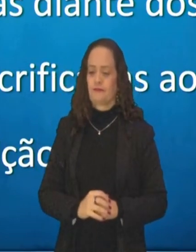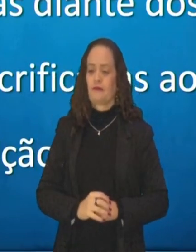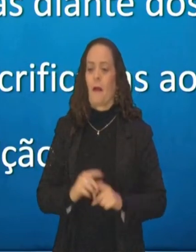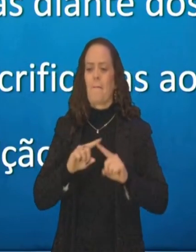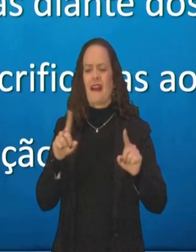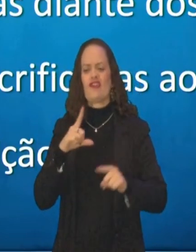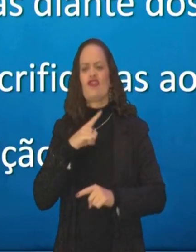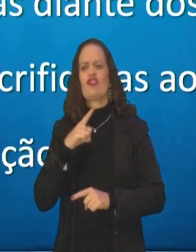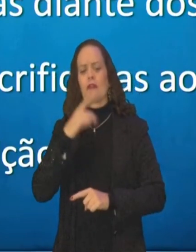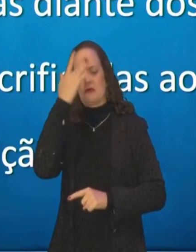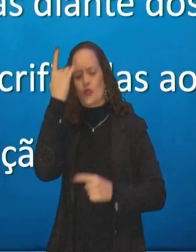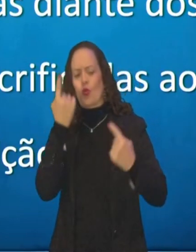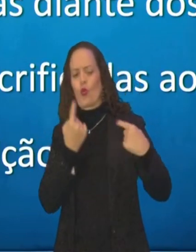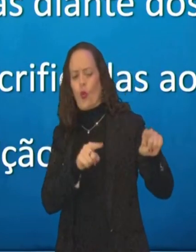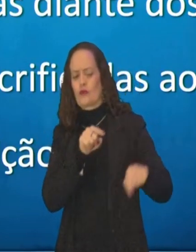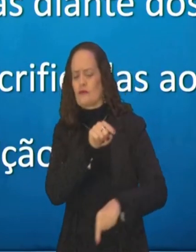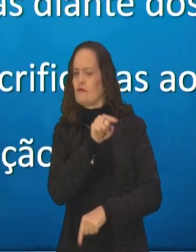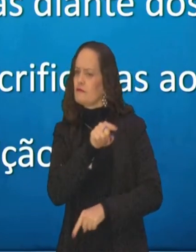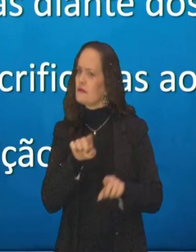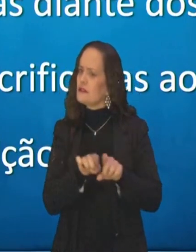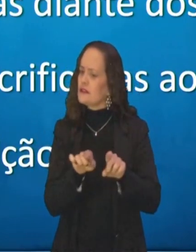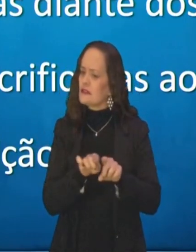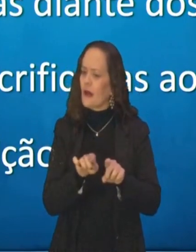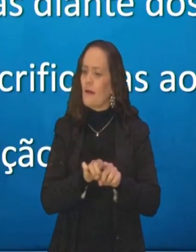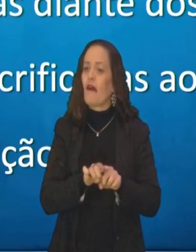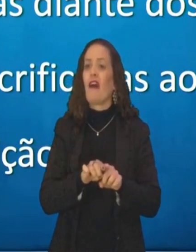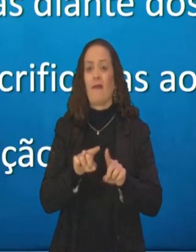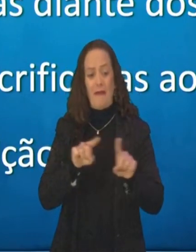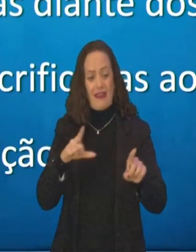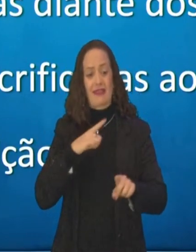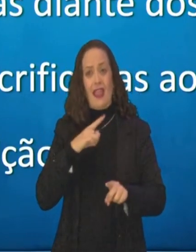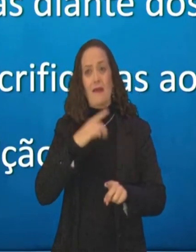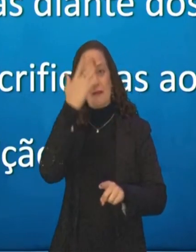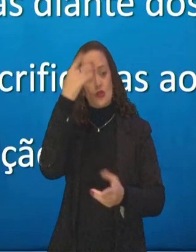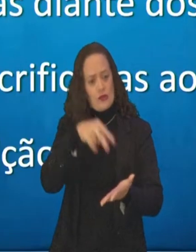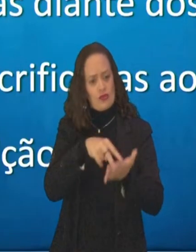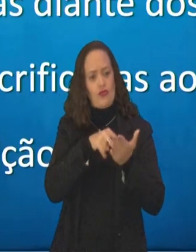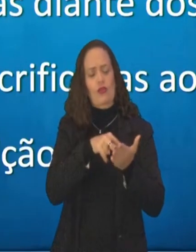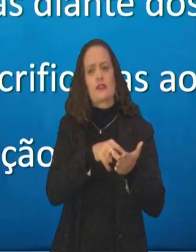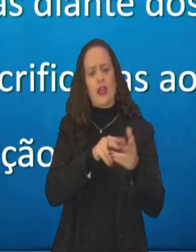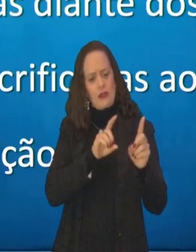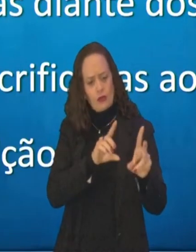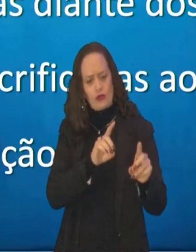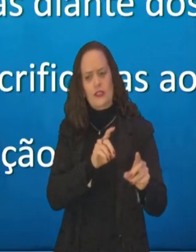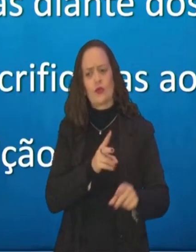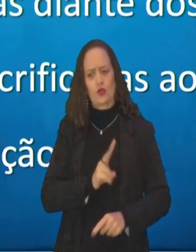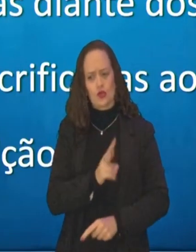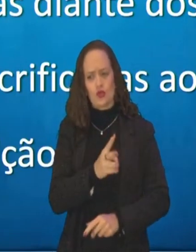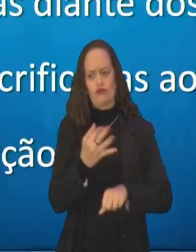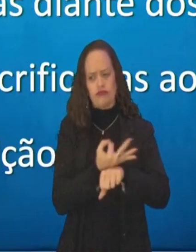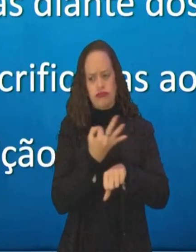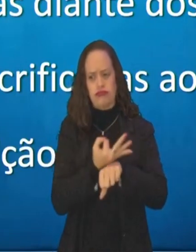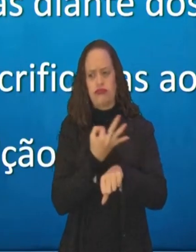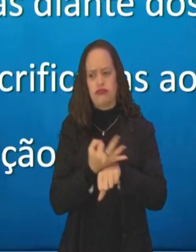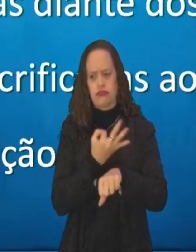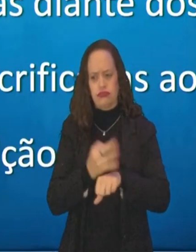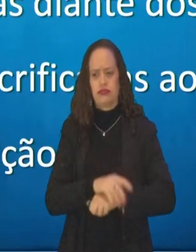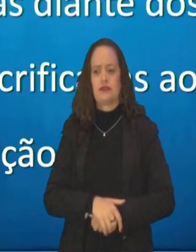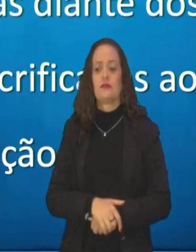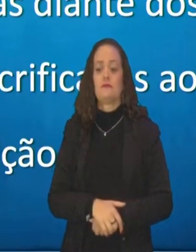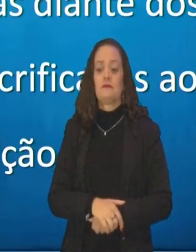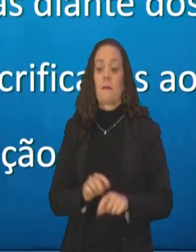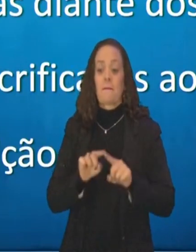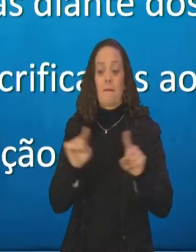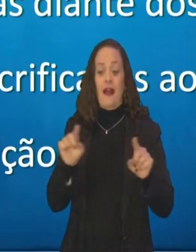coisas, pois que tens aí os que sustentam a doutrina de Balaão, o qual ensinava a Balaque a armar ciladas diante dos filhos de